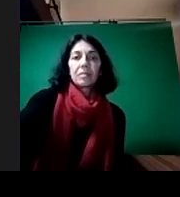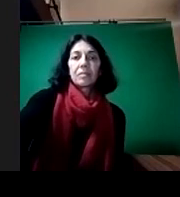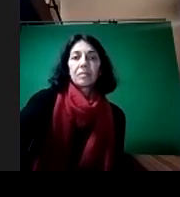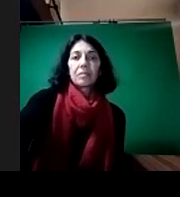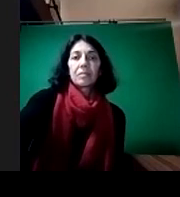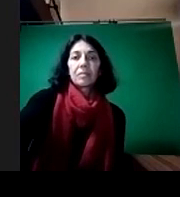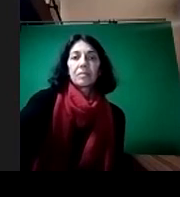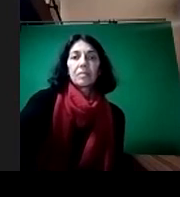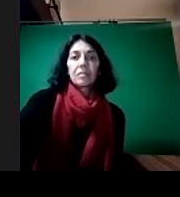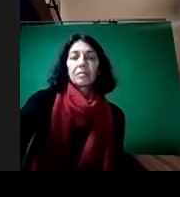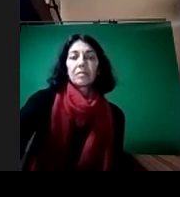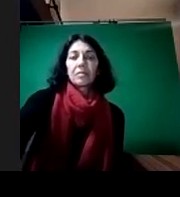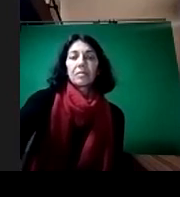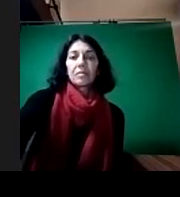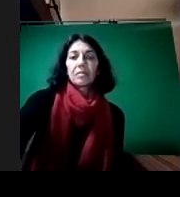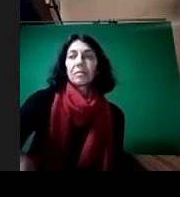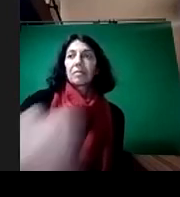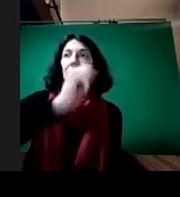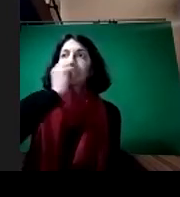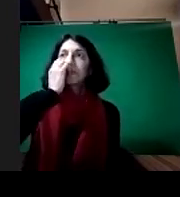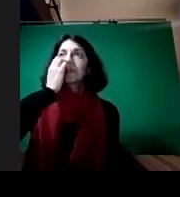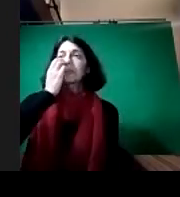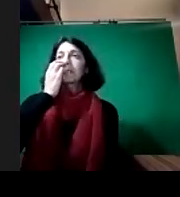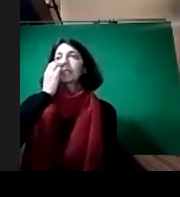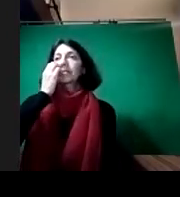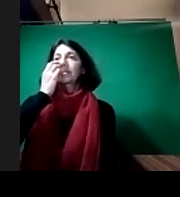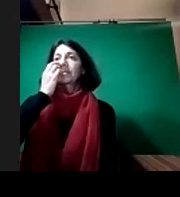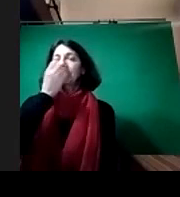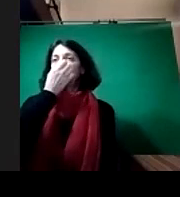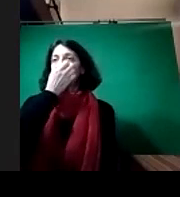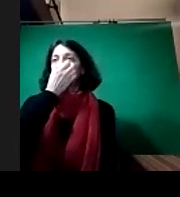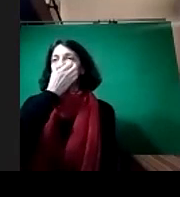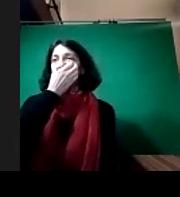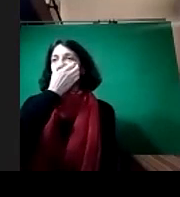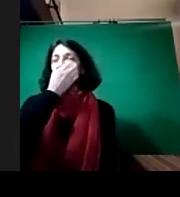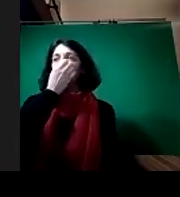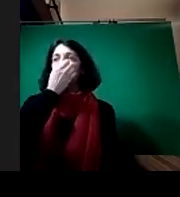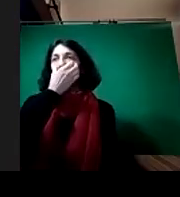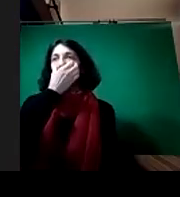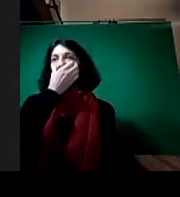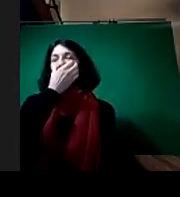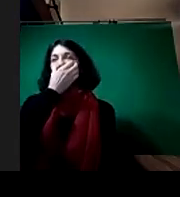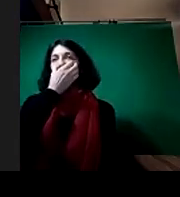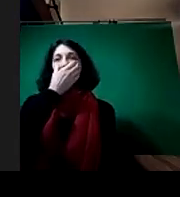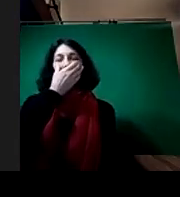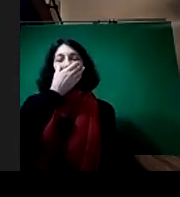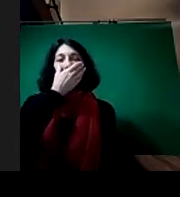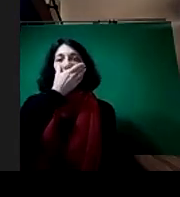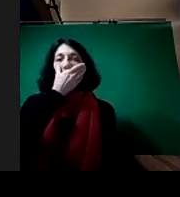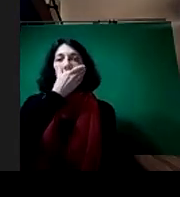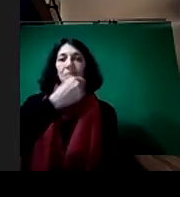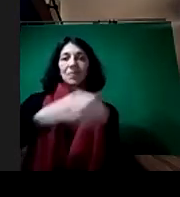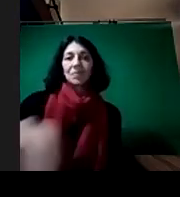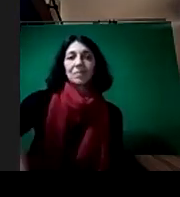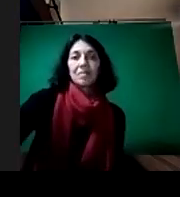lê-los em detalhe. Mas faz parte daquela documentação que nós não explorámos. Sabemos que existe, sim, mas não chegámos a explorar.